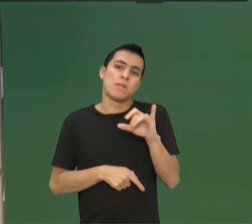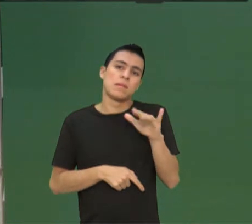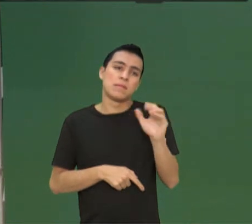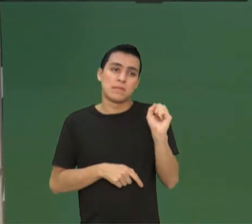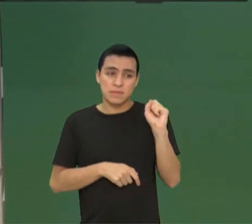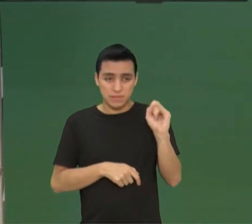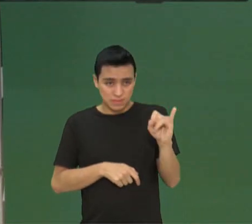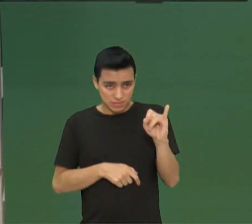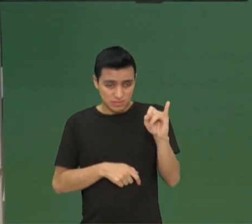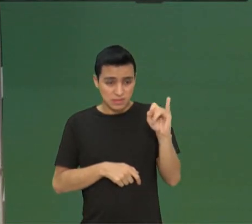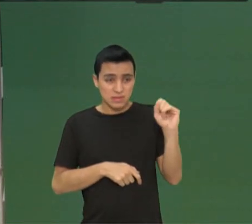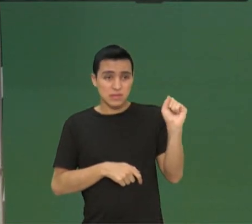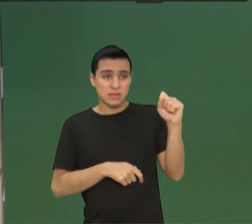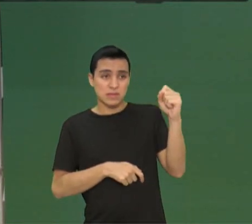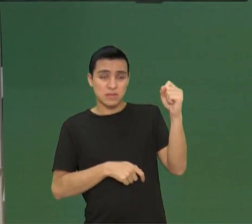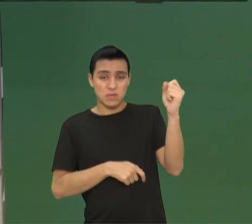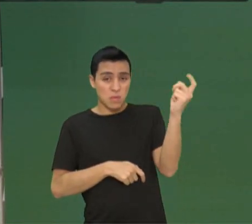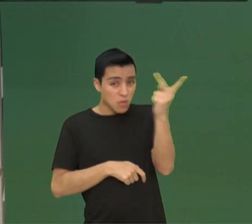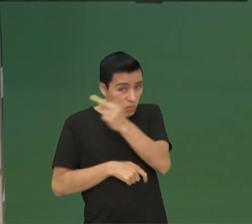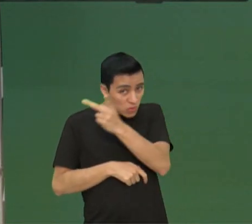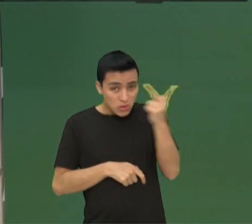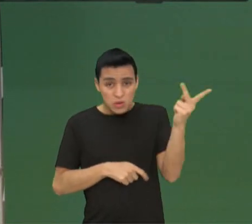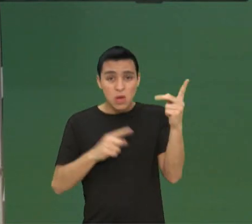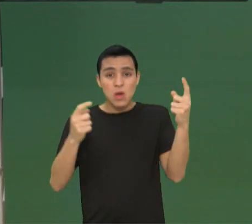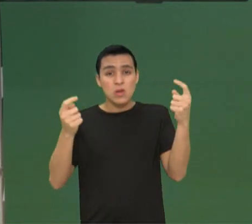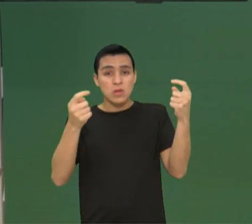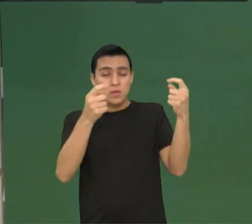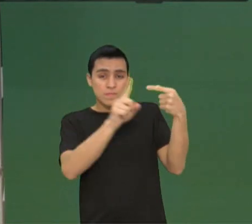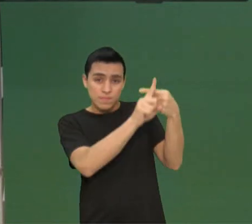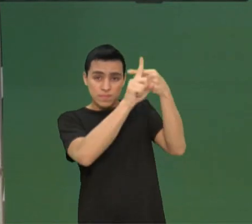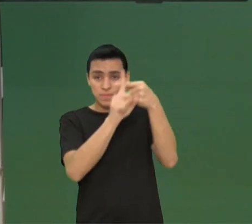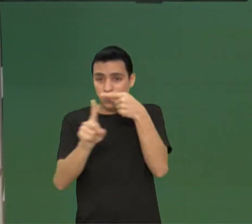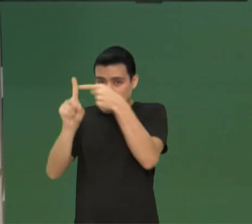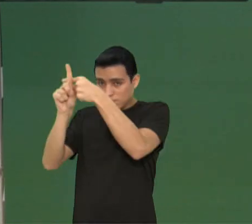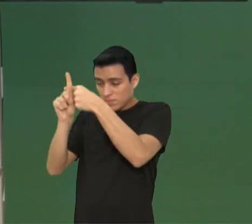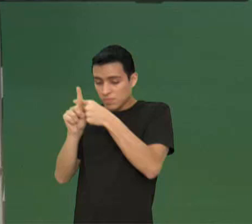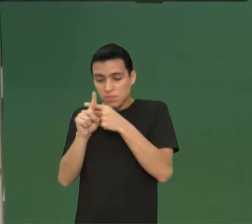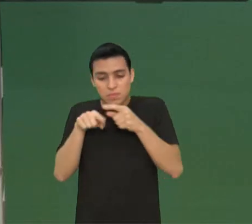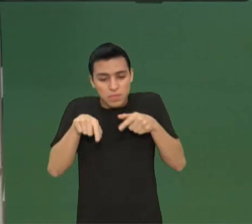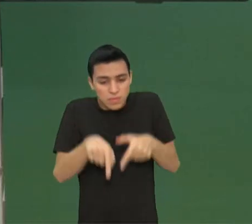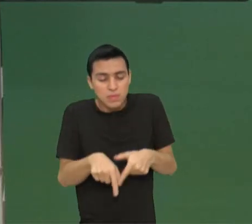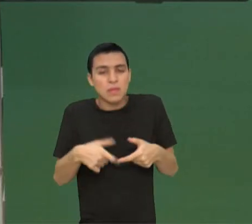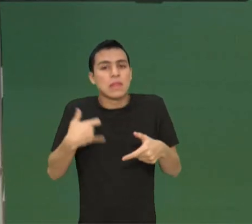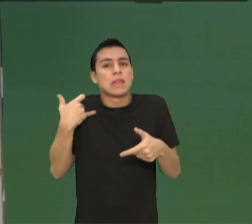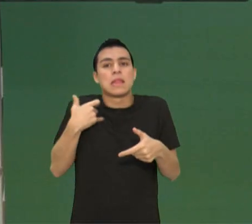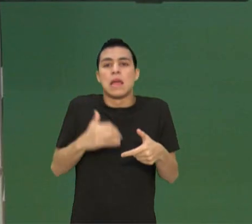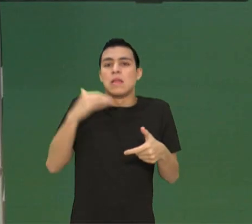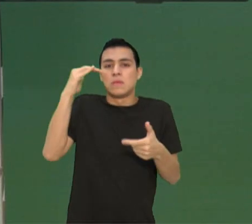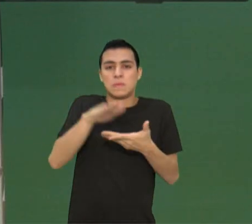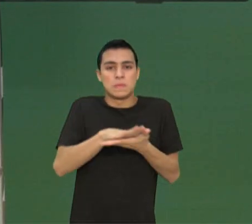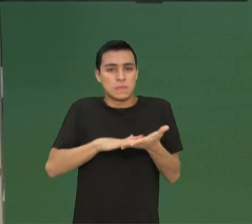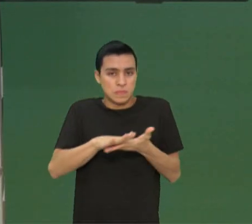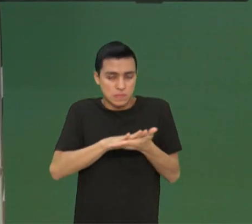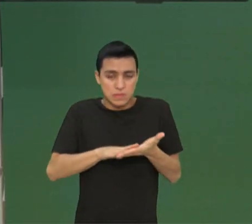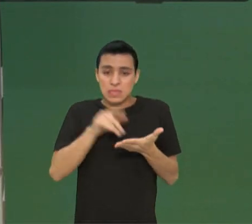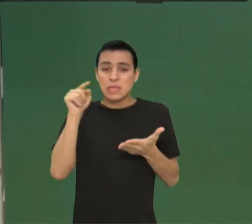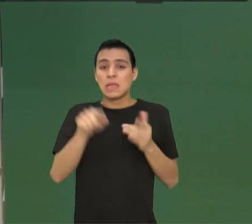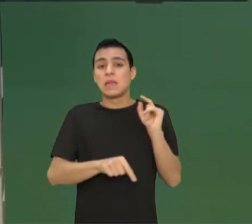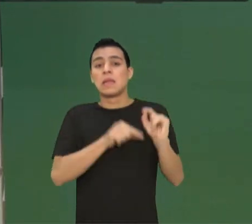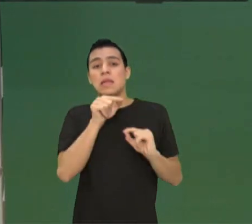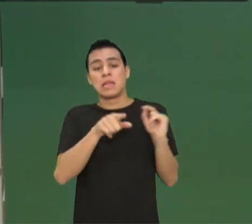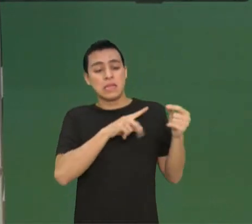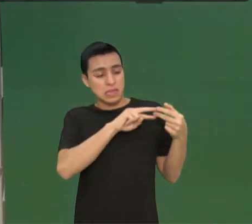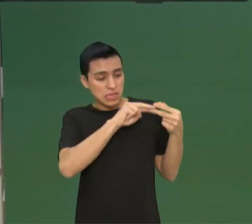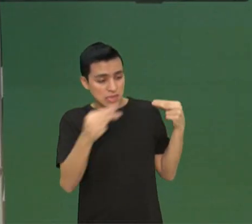B, proteína B, e anti-A. Não pode receber nada que tenha A. Quem é AB tem os dois antígenos,